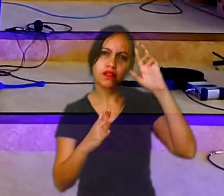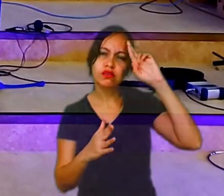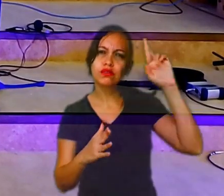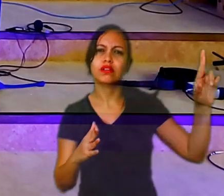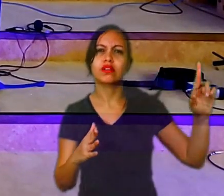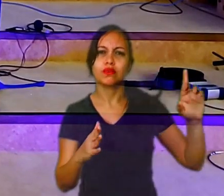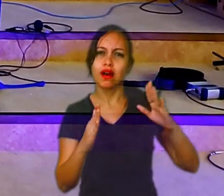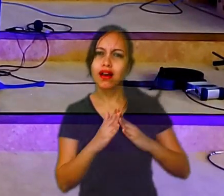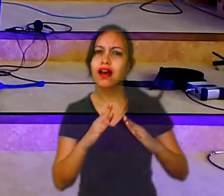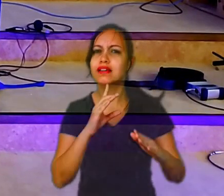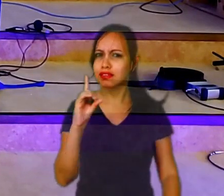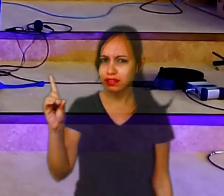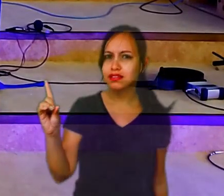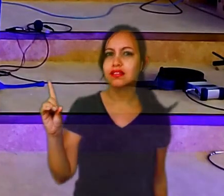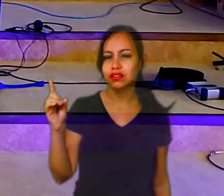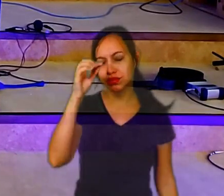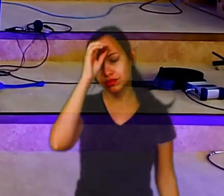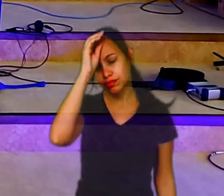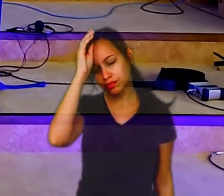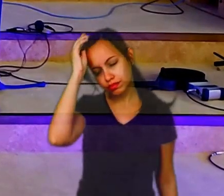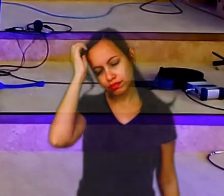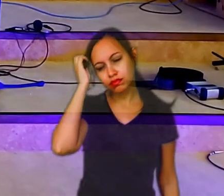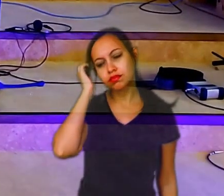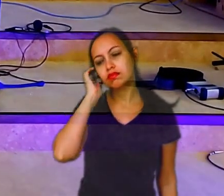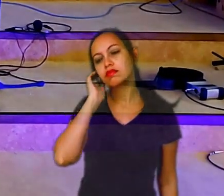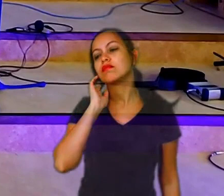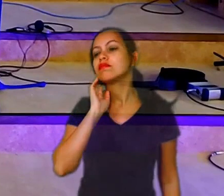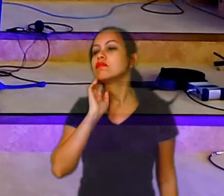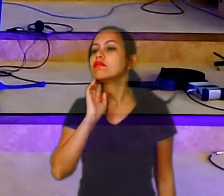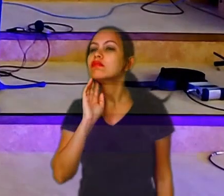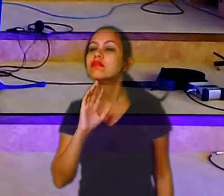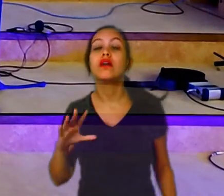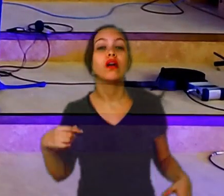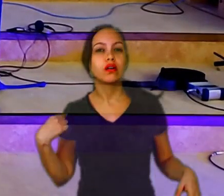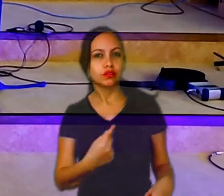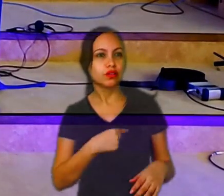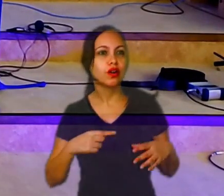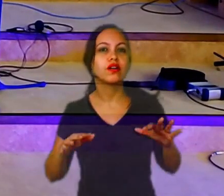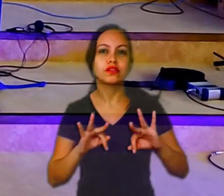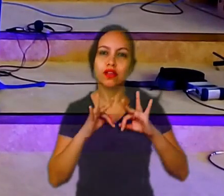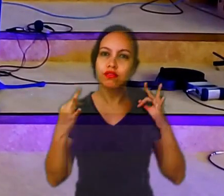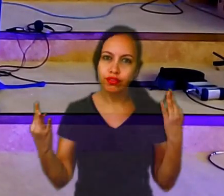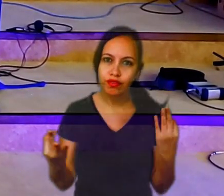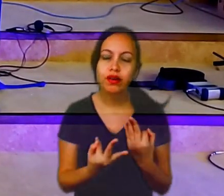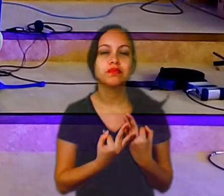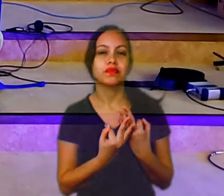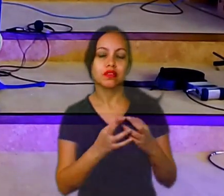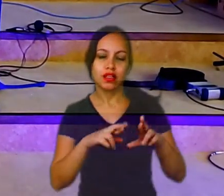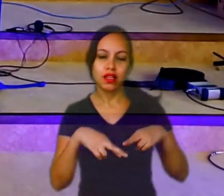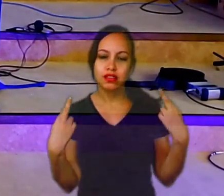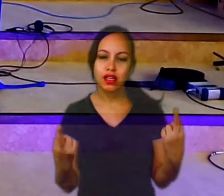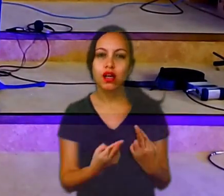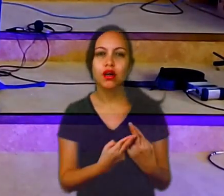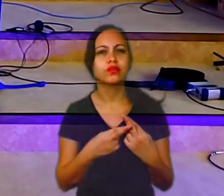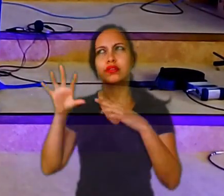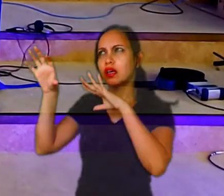Senhor. Quando nós em famílias, como nós cristãos, se reunimos ou se